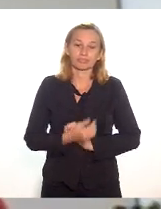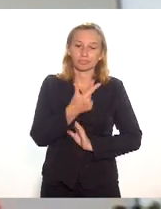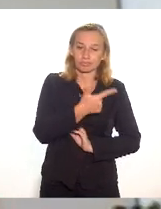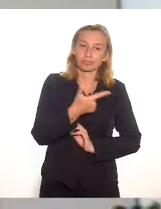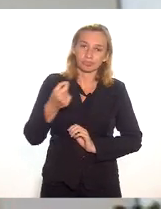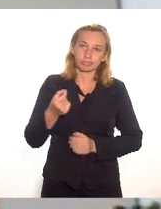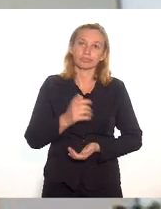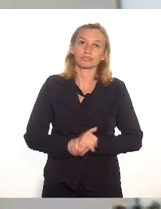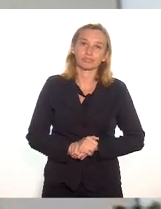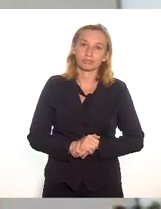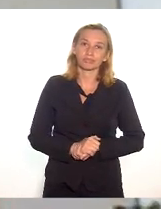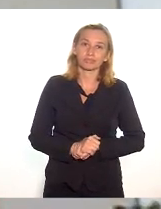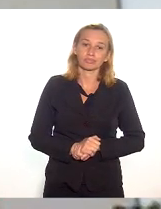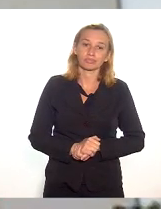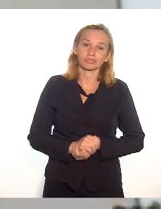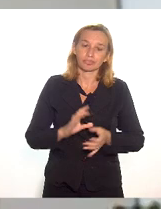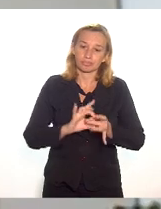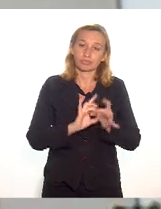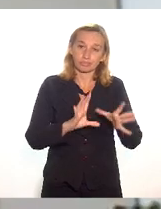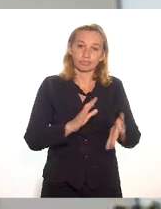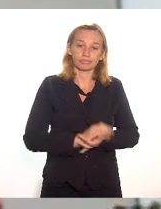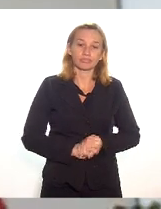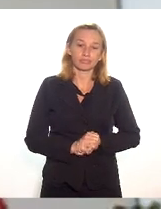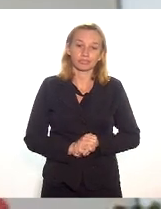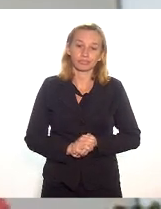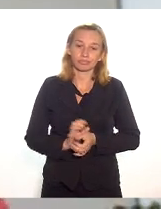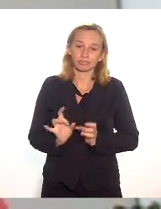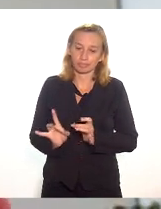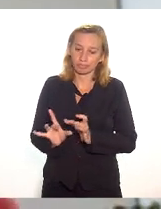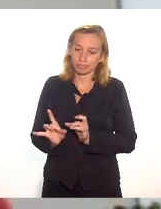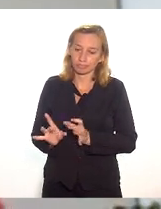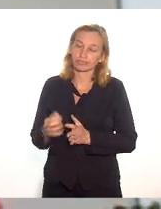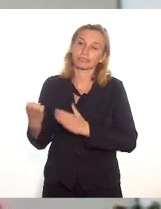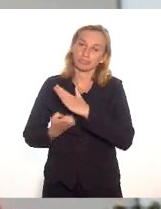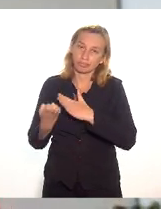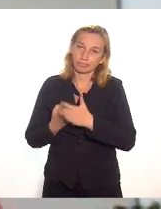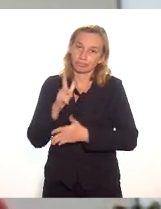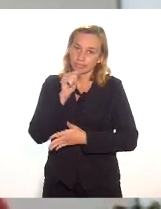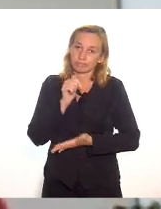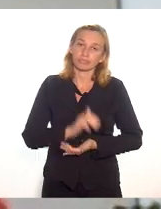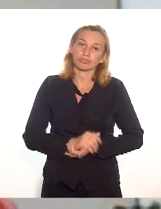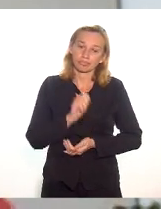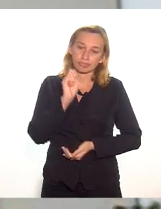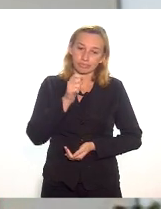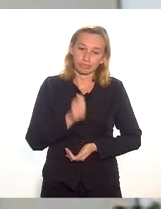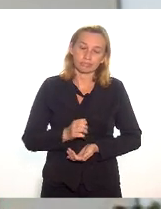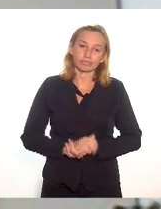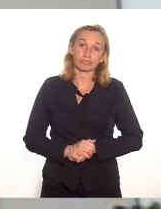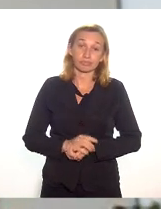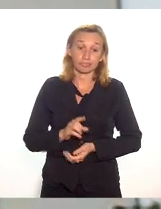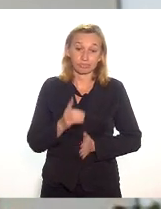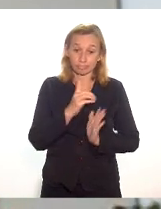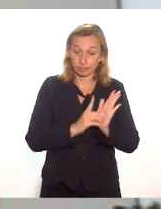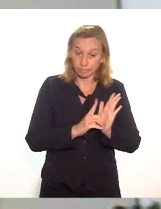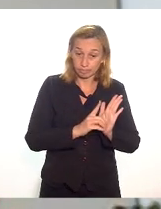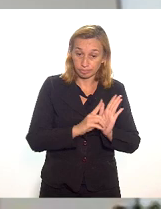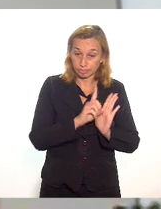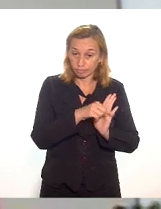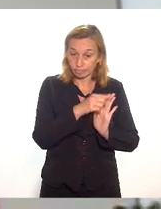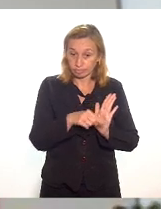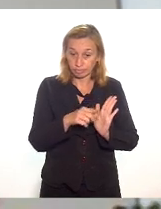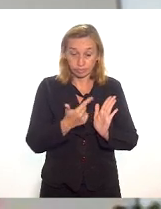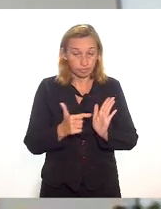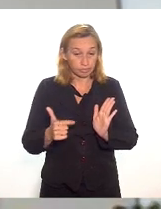474/22/2020, que autorizava a realização do leilão. Sem esse decreto, não há